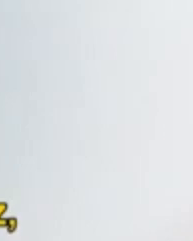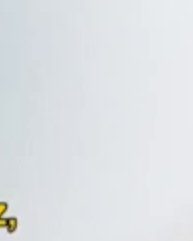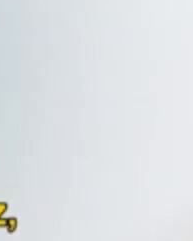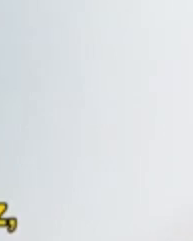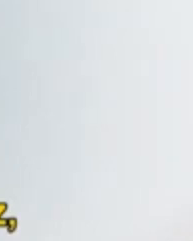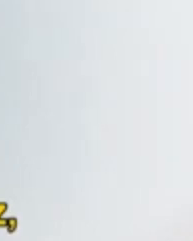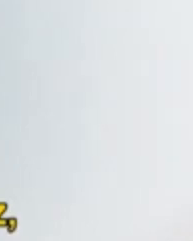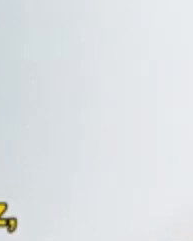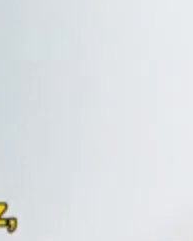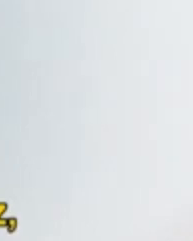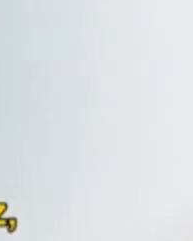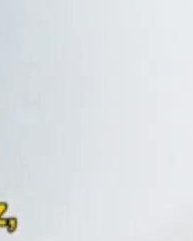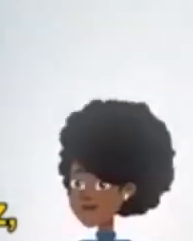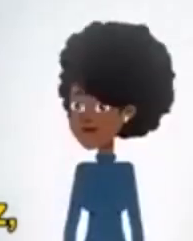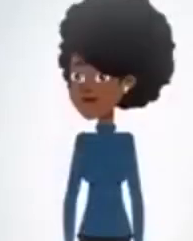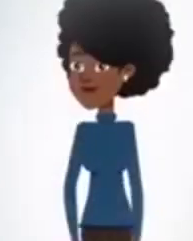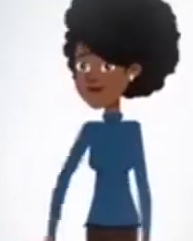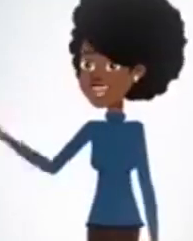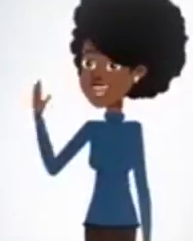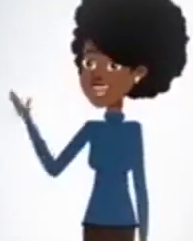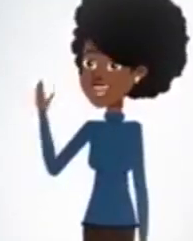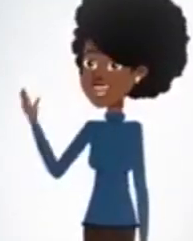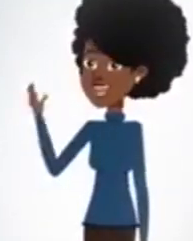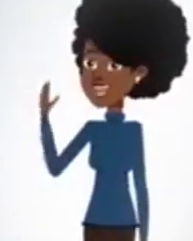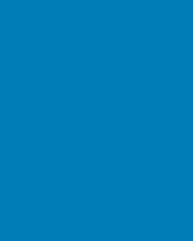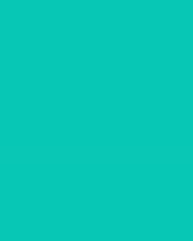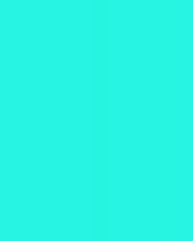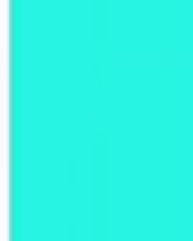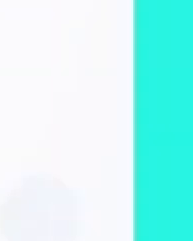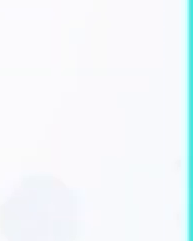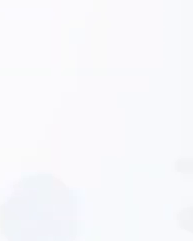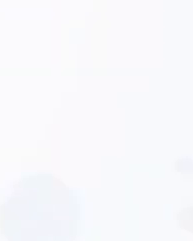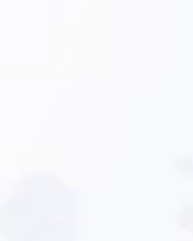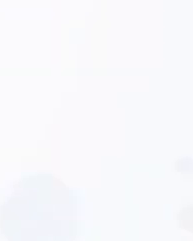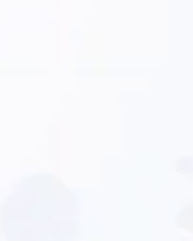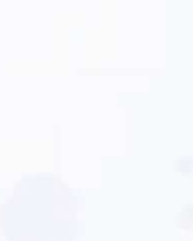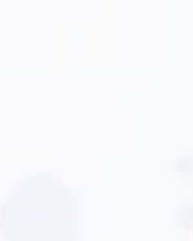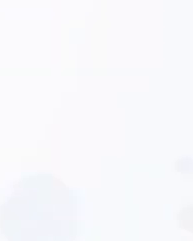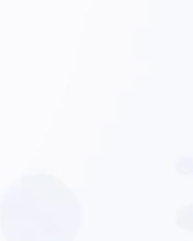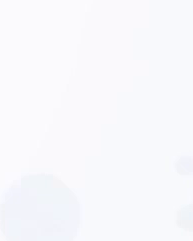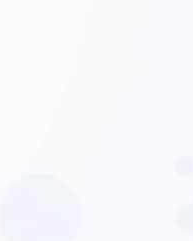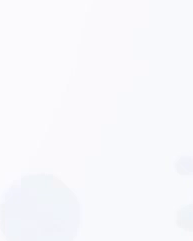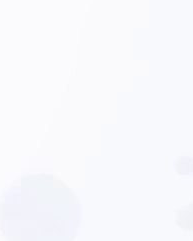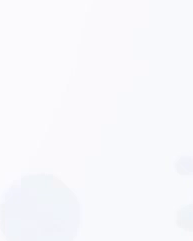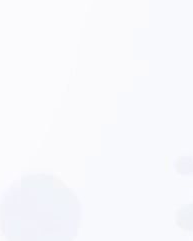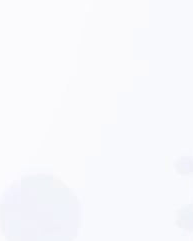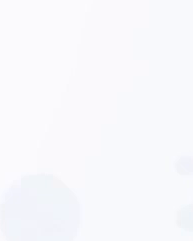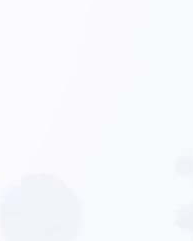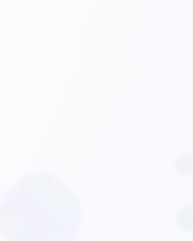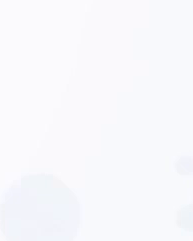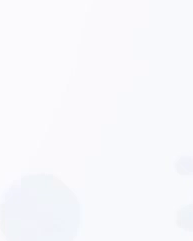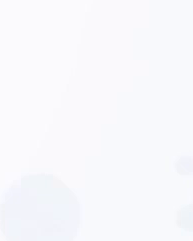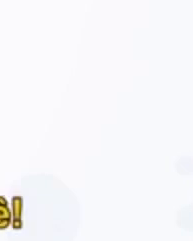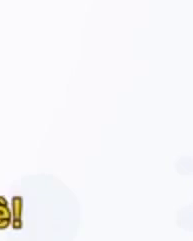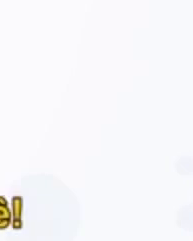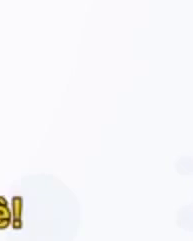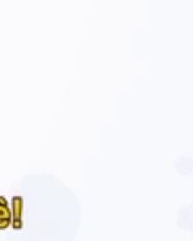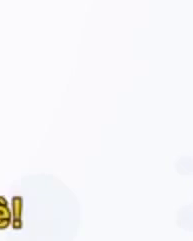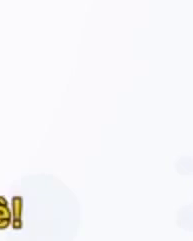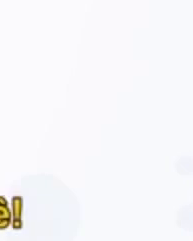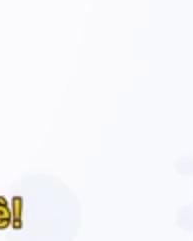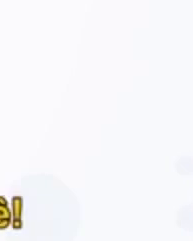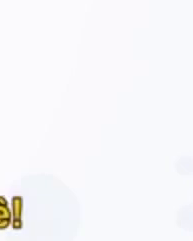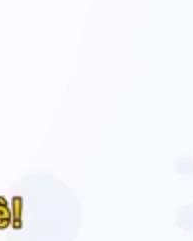ela vai falar para vocês o que ela faz. Não é, Bela? Oi, Alice. Oi, pessoal. Isso mesmo. Eu